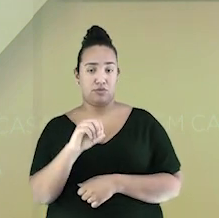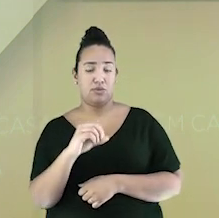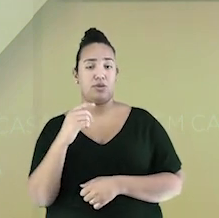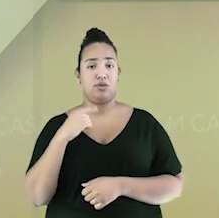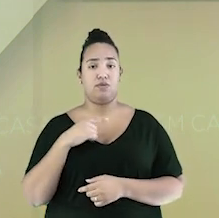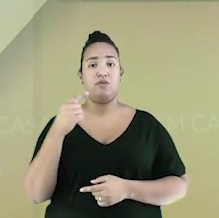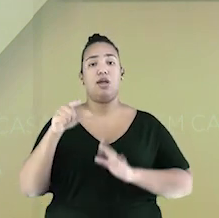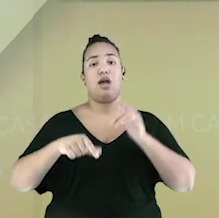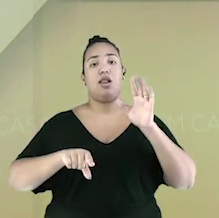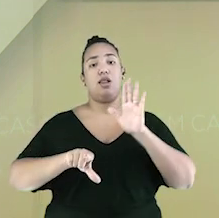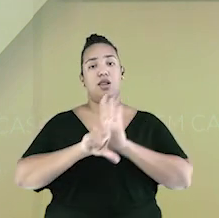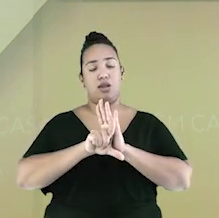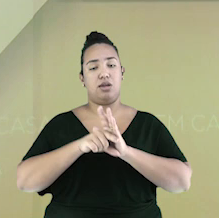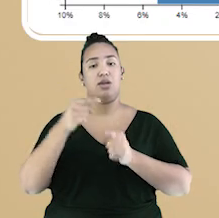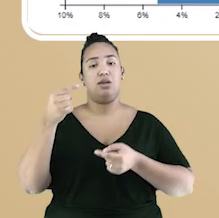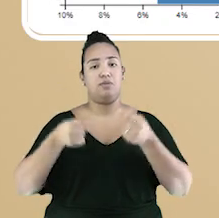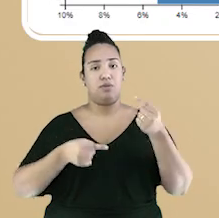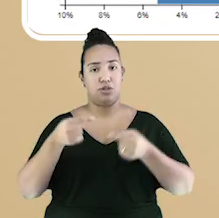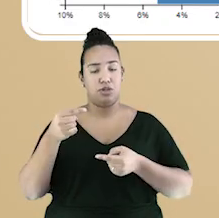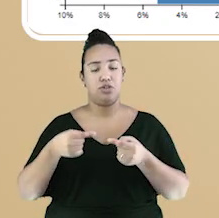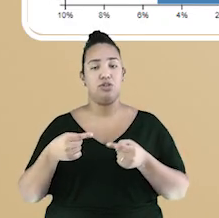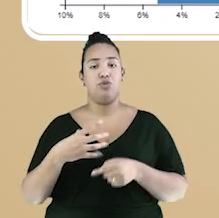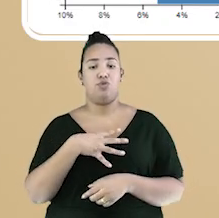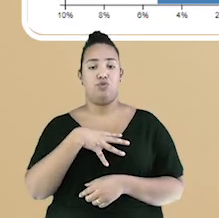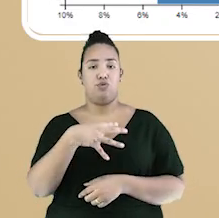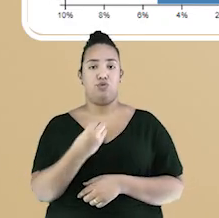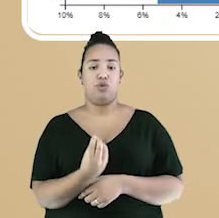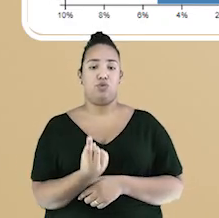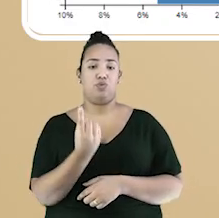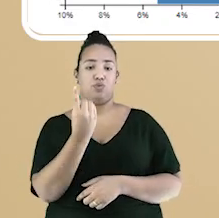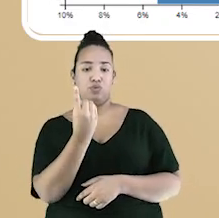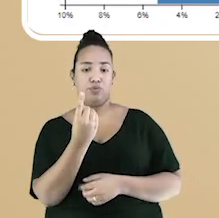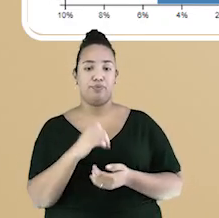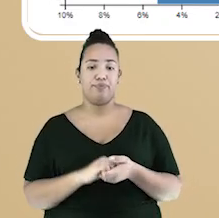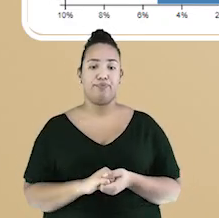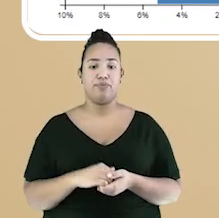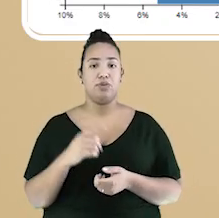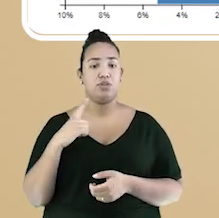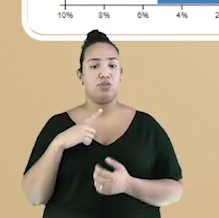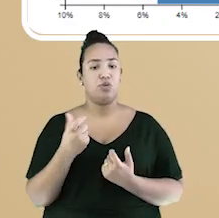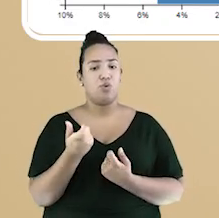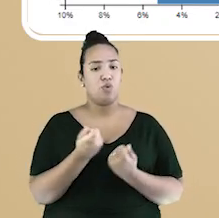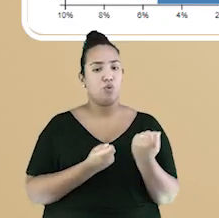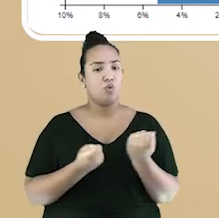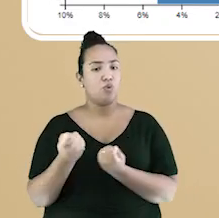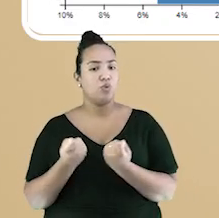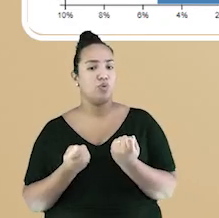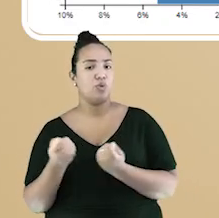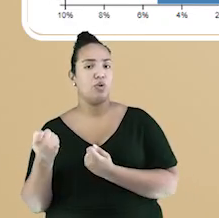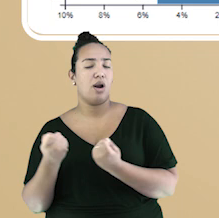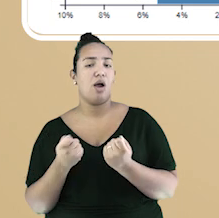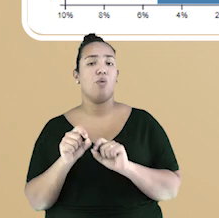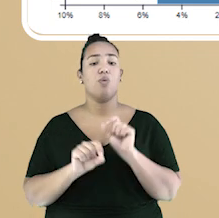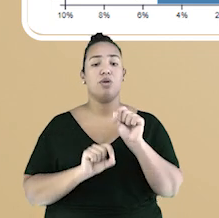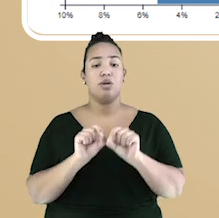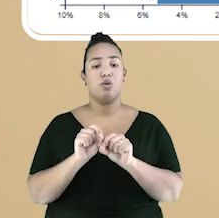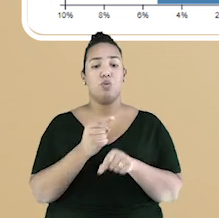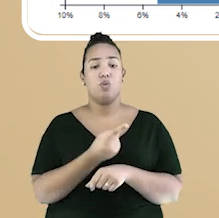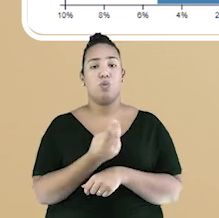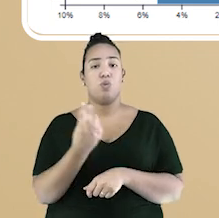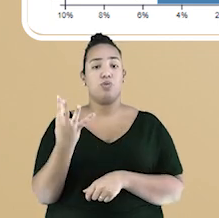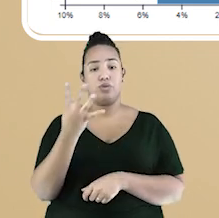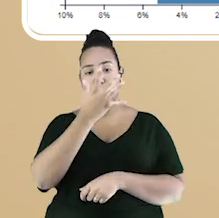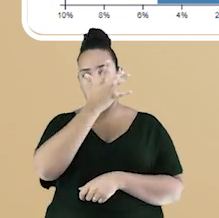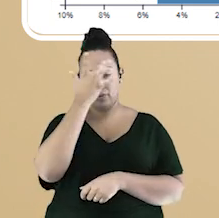a política do filho único, que tinha o intuito de controlar de uma maneira muito mais rígida a quantidade